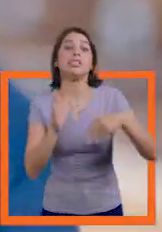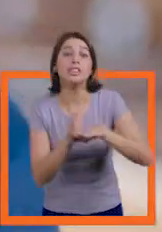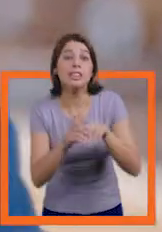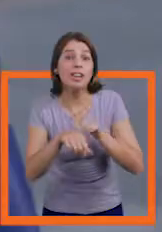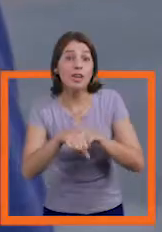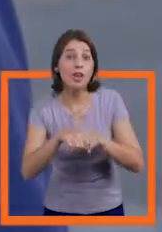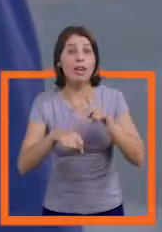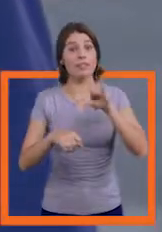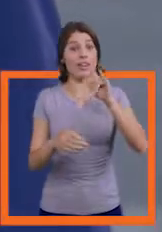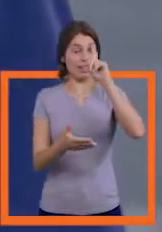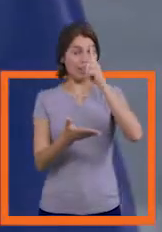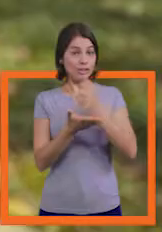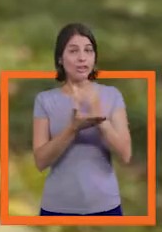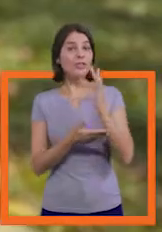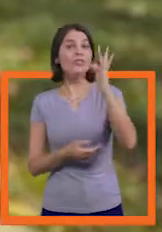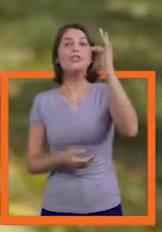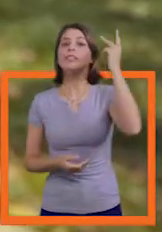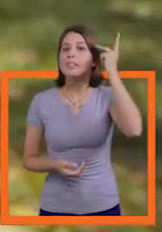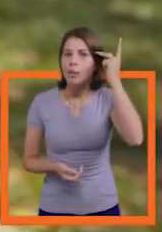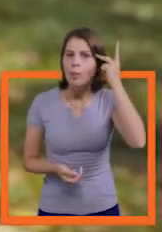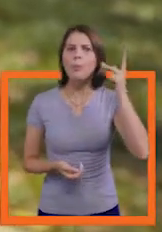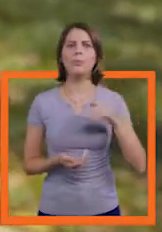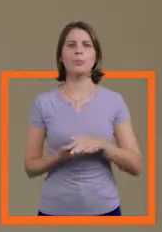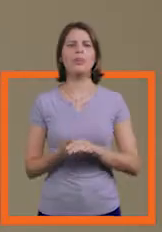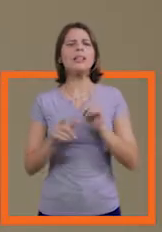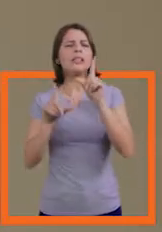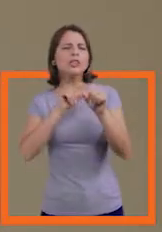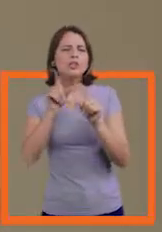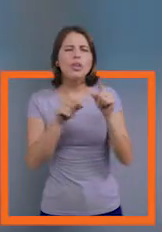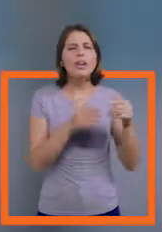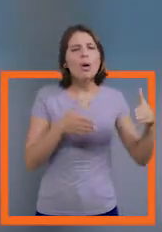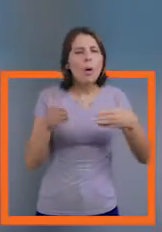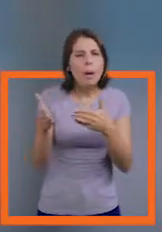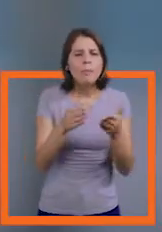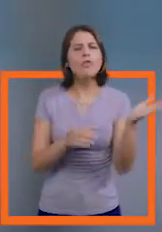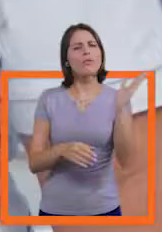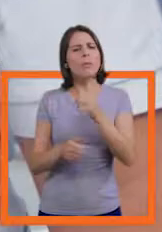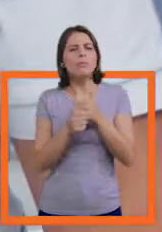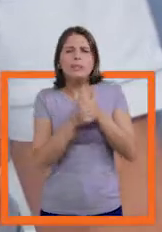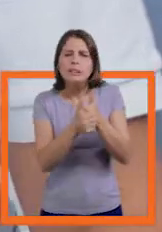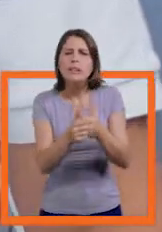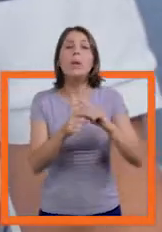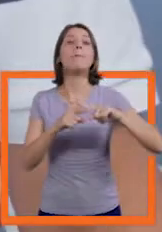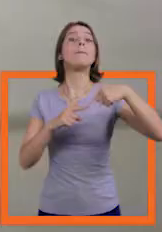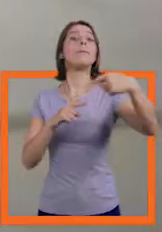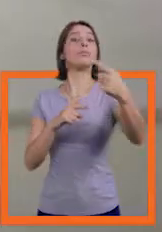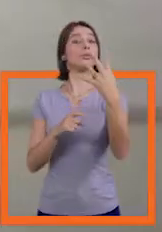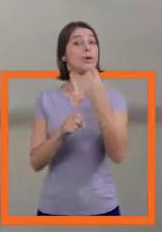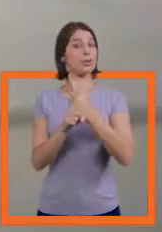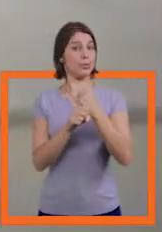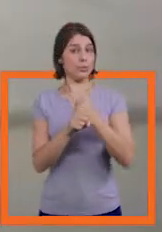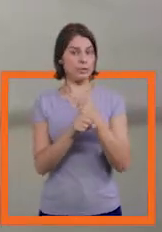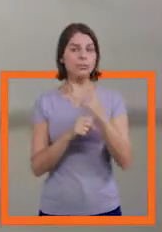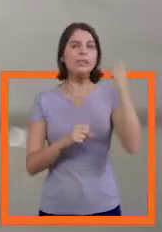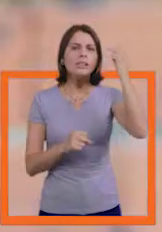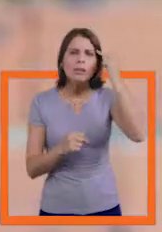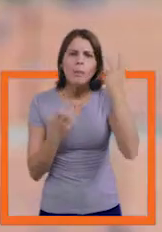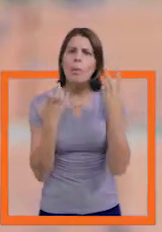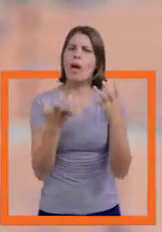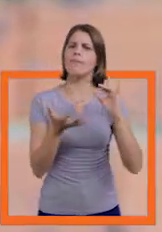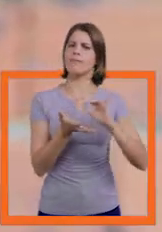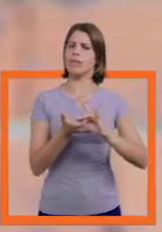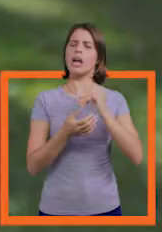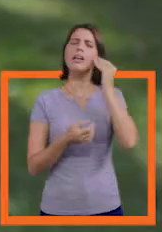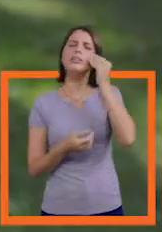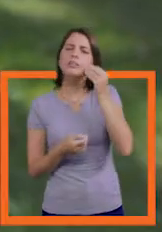tá chegando a hora você vai decidir o futuro de são paulo escolher que caminho vamos seguir pelos próximos quatro